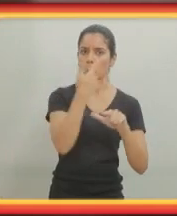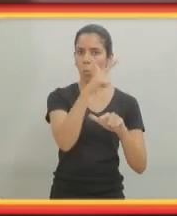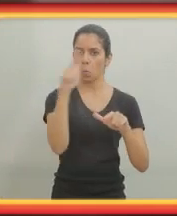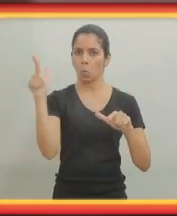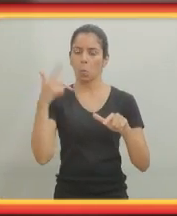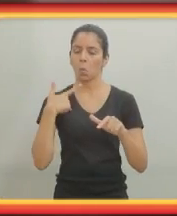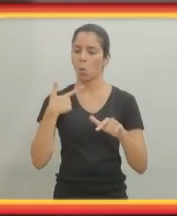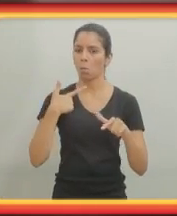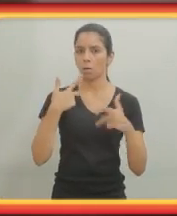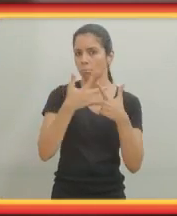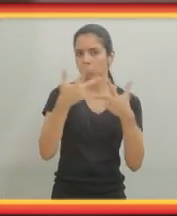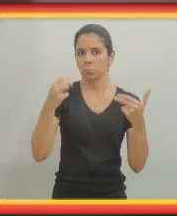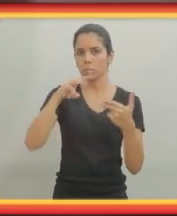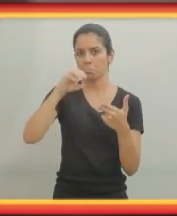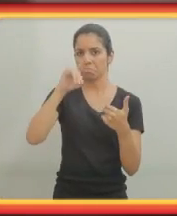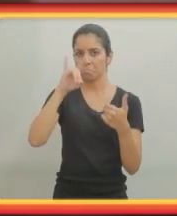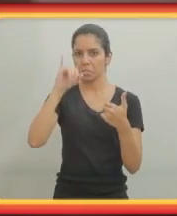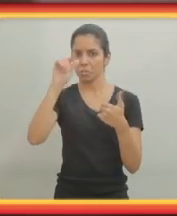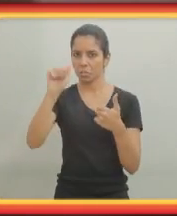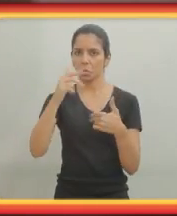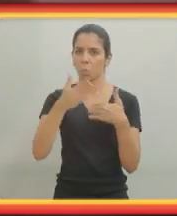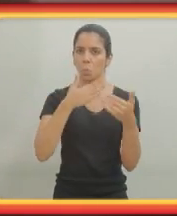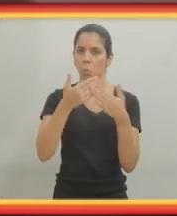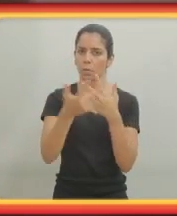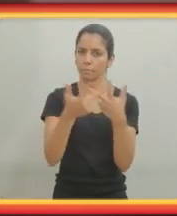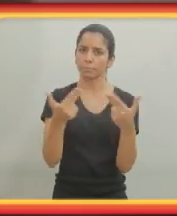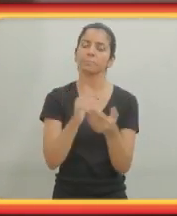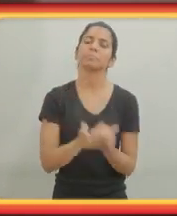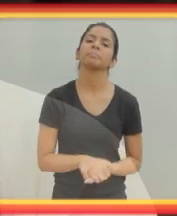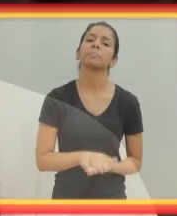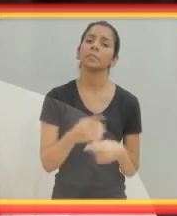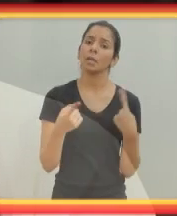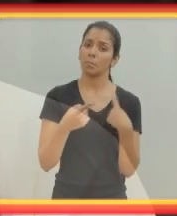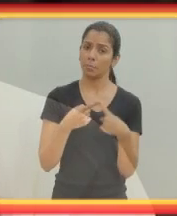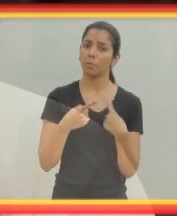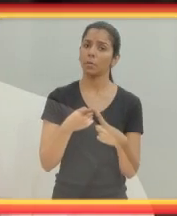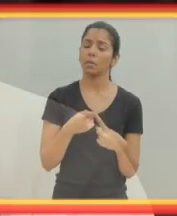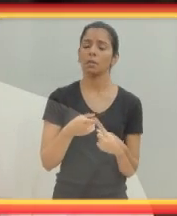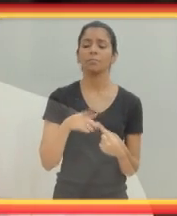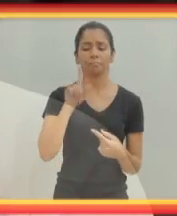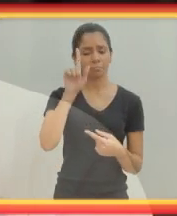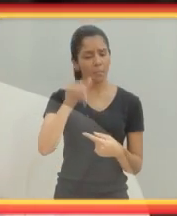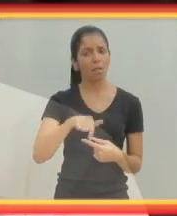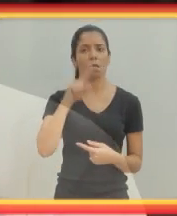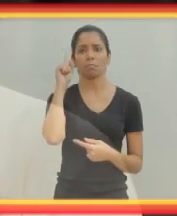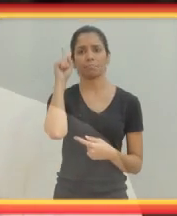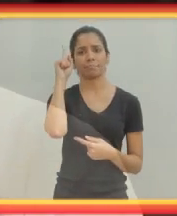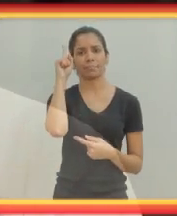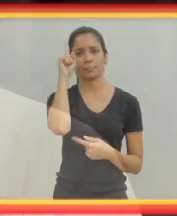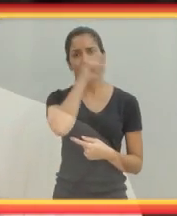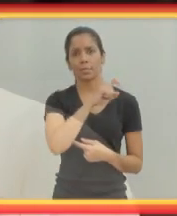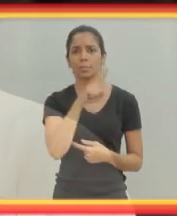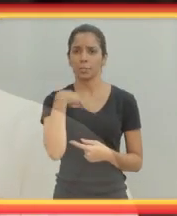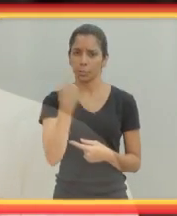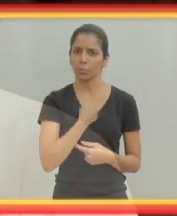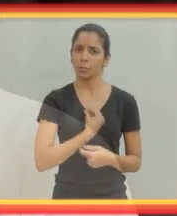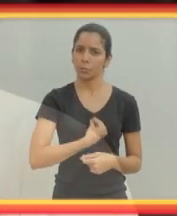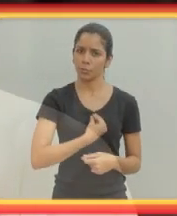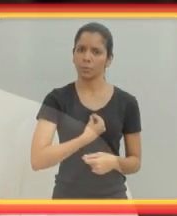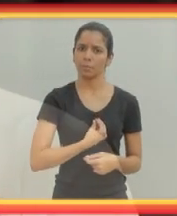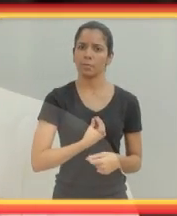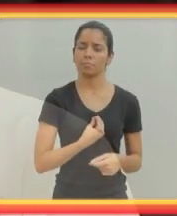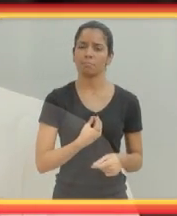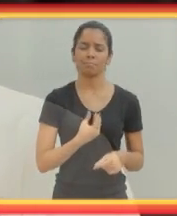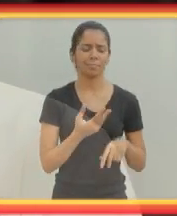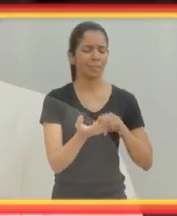qualquer veículo da mídia, qualquer canal. Porque já é uma dificuldade que a gente